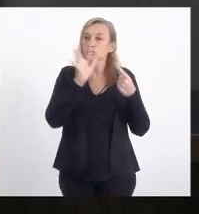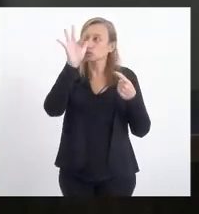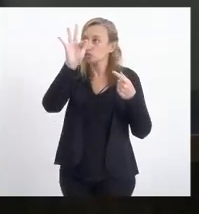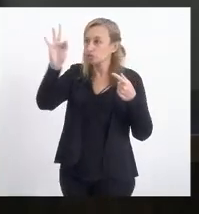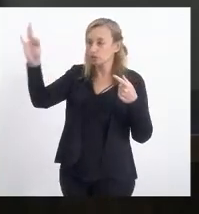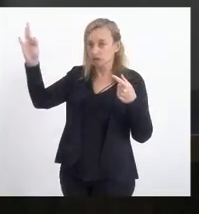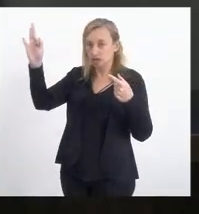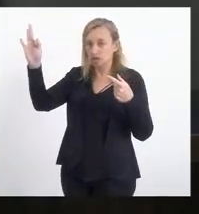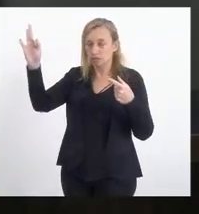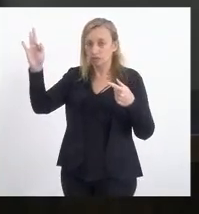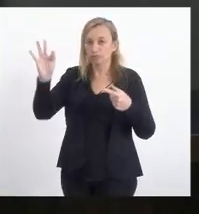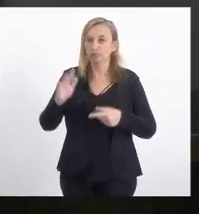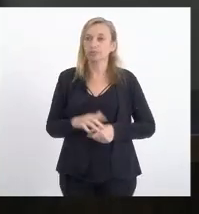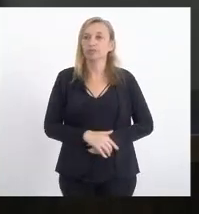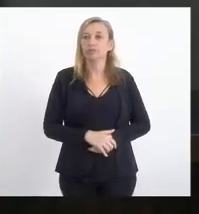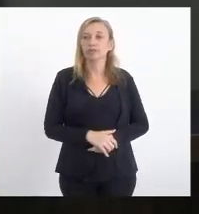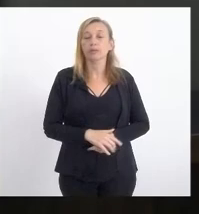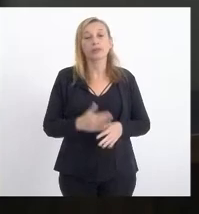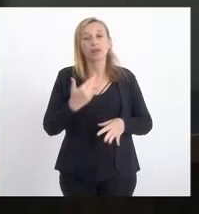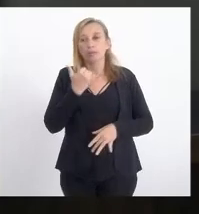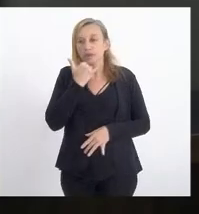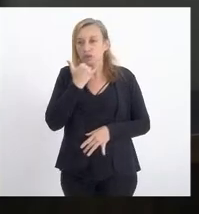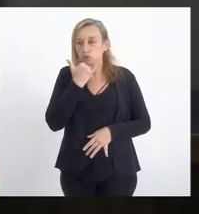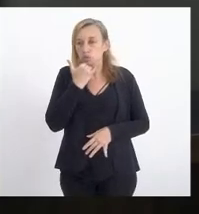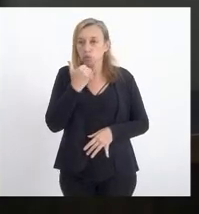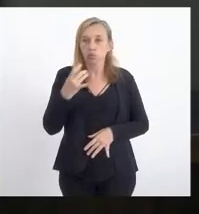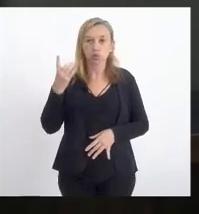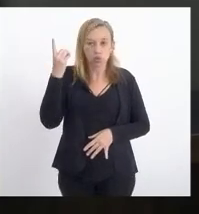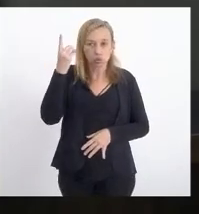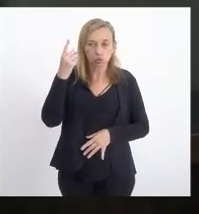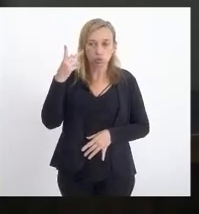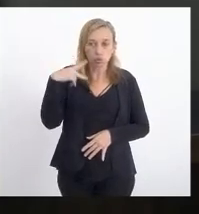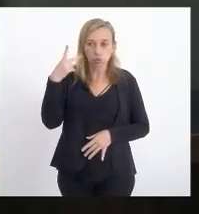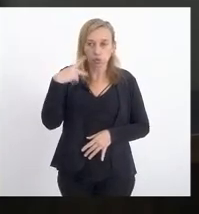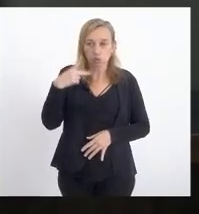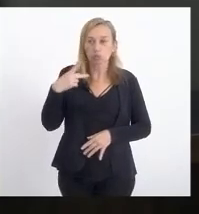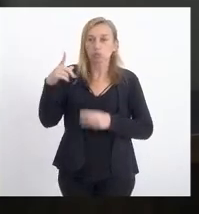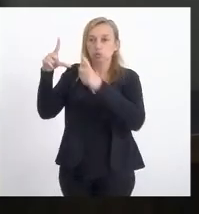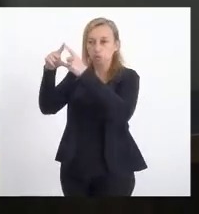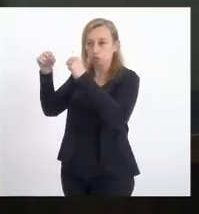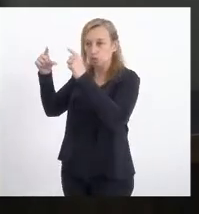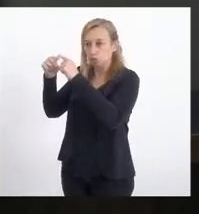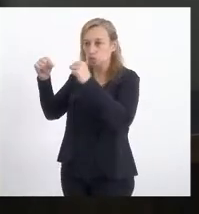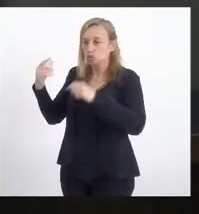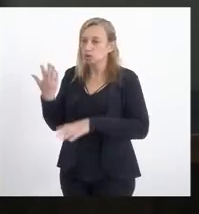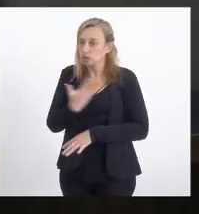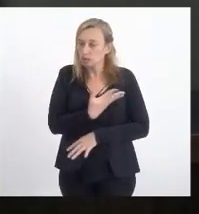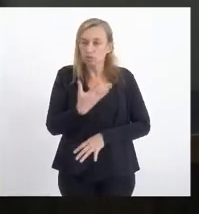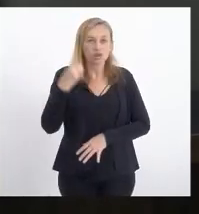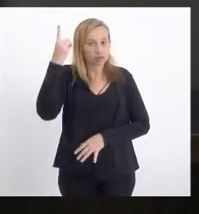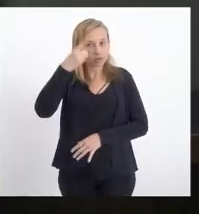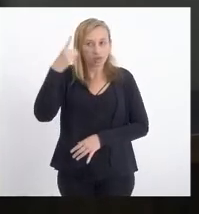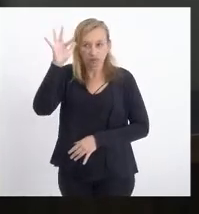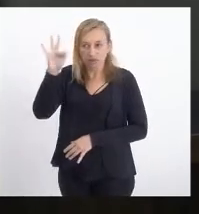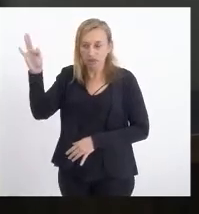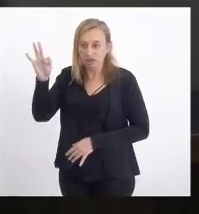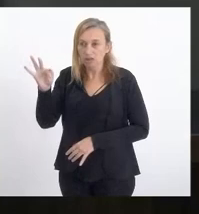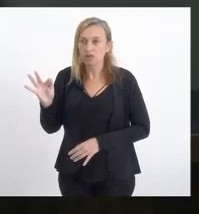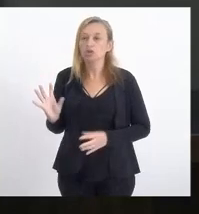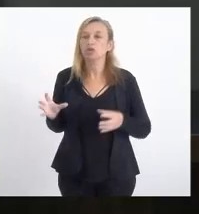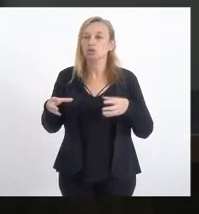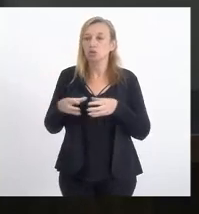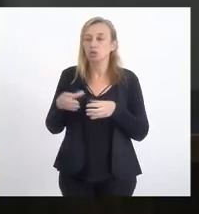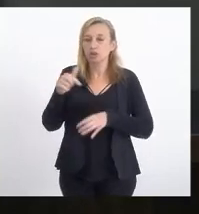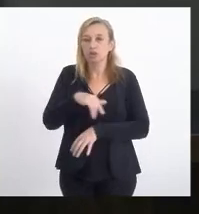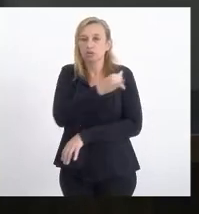Federal que me perdoe os parlamentares de Brasília aos nossos Deputados Federais e cozida Nossa bancada